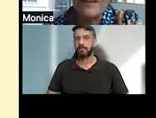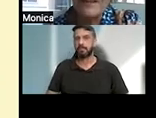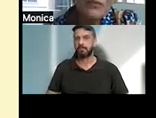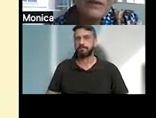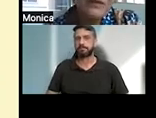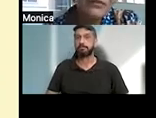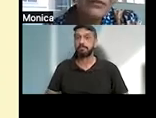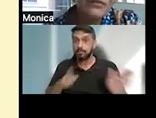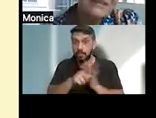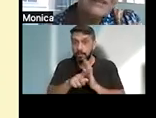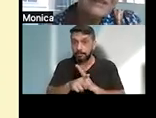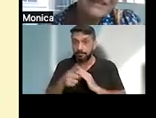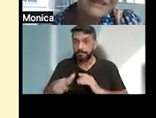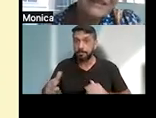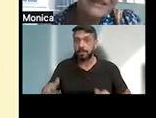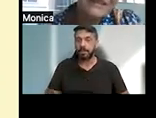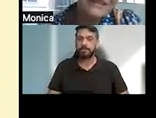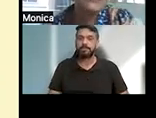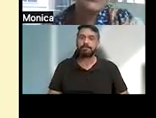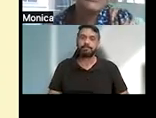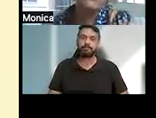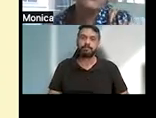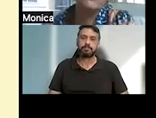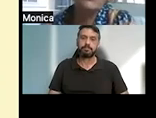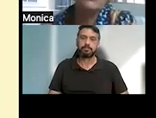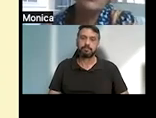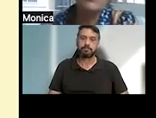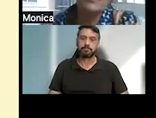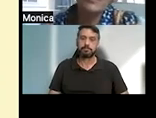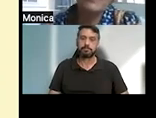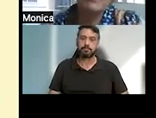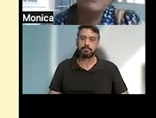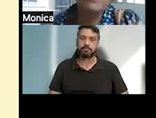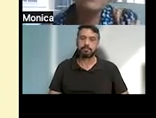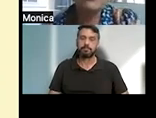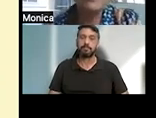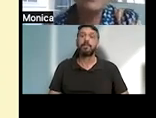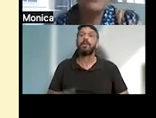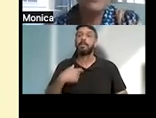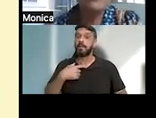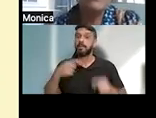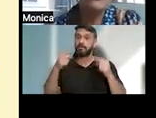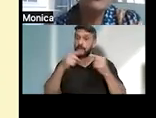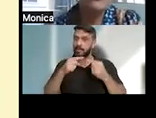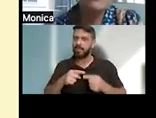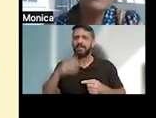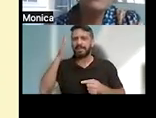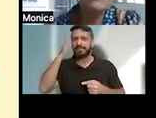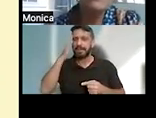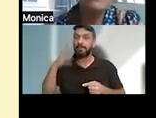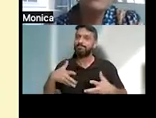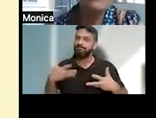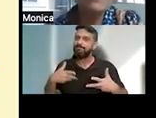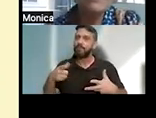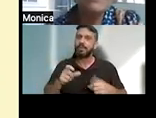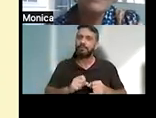Perguntas, E é pessoal? uma coisa interessante que o aluno sente mais aplicação do que está fazendo e